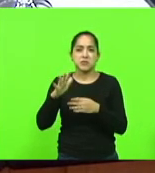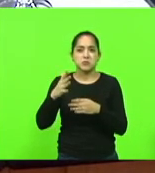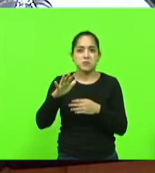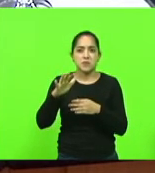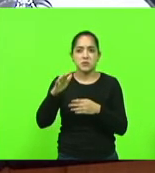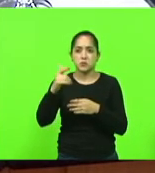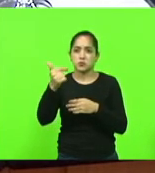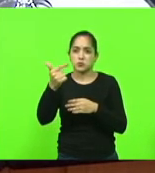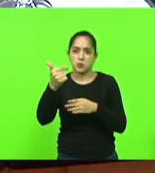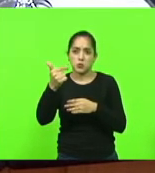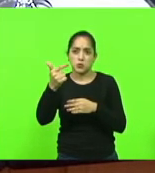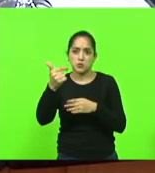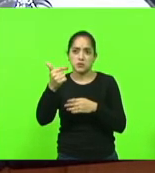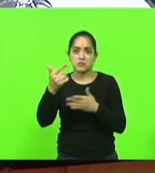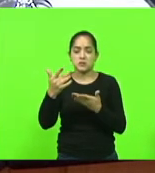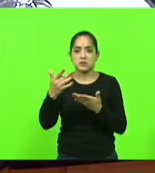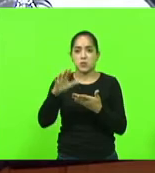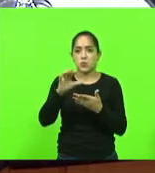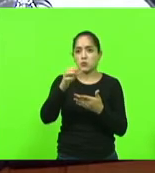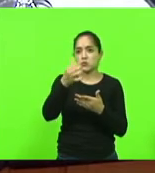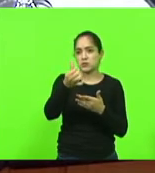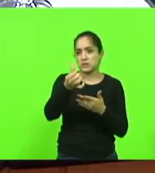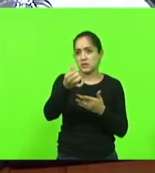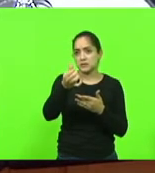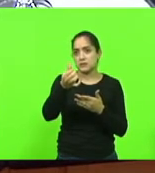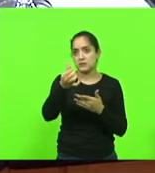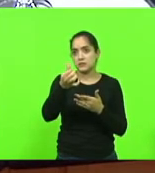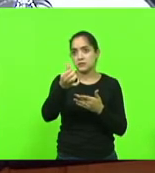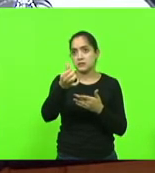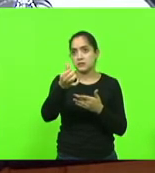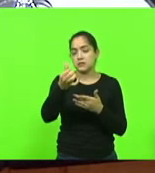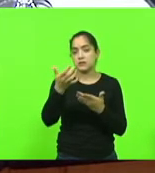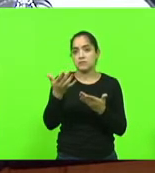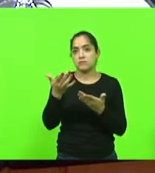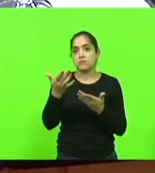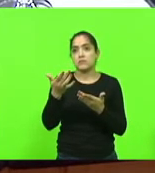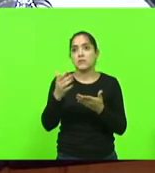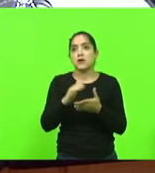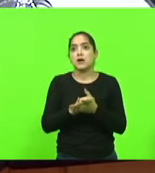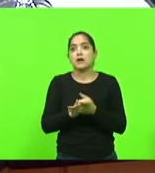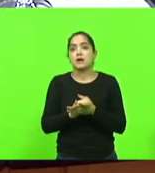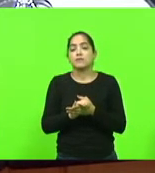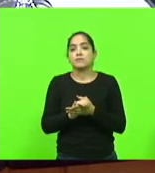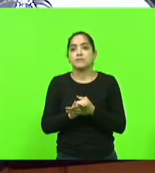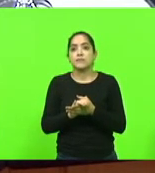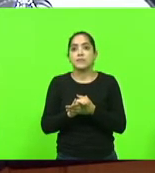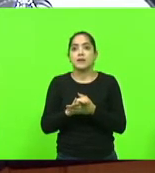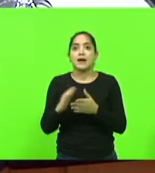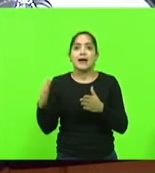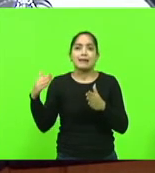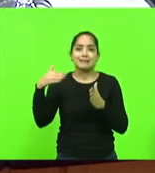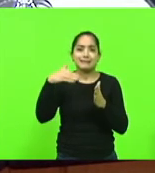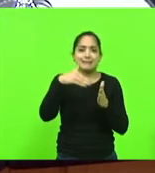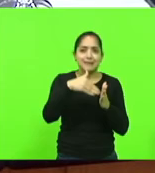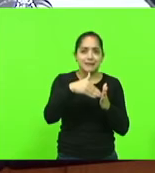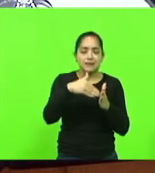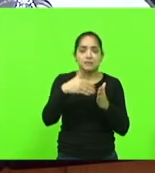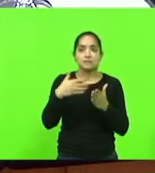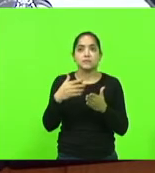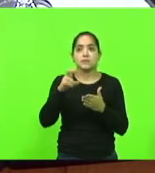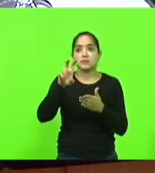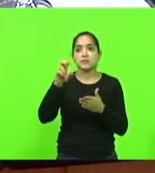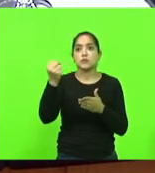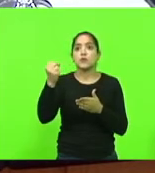pardal. No mínimo 12. Até o final dela, até lá em cima no Paraíso, serão